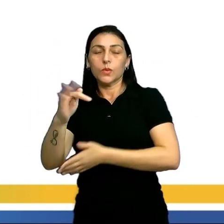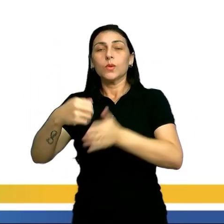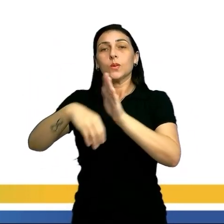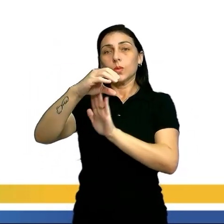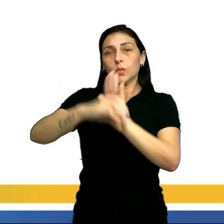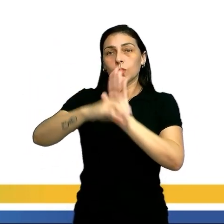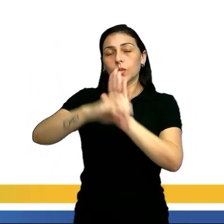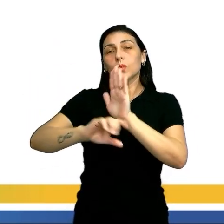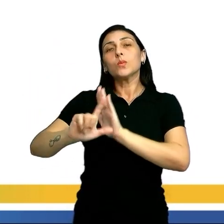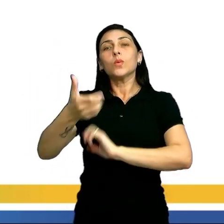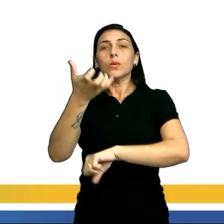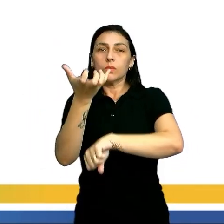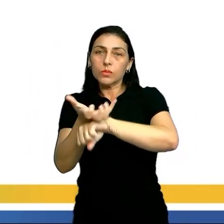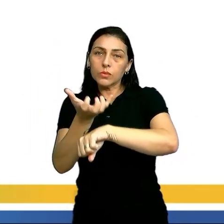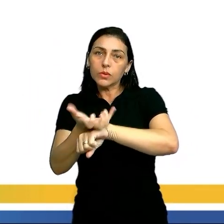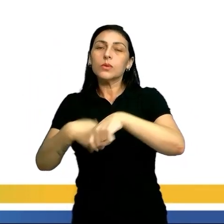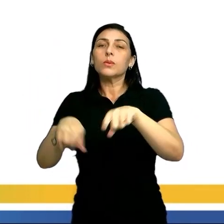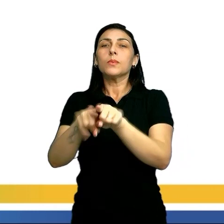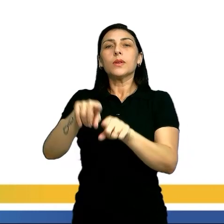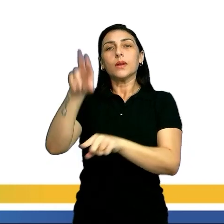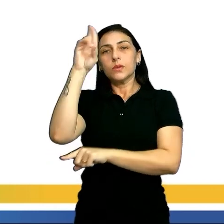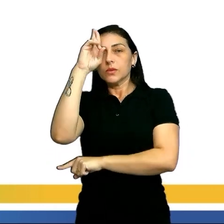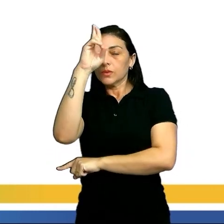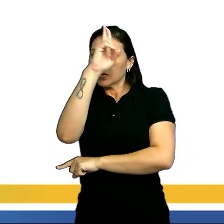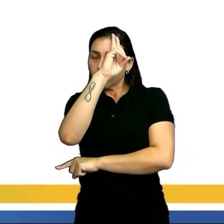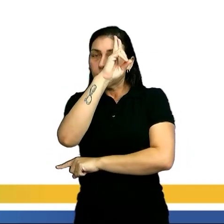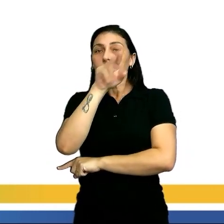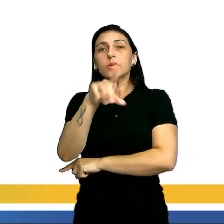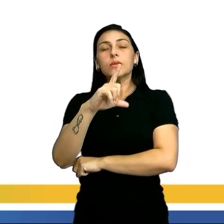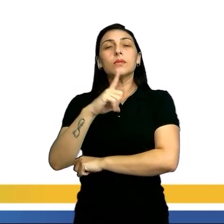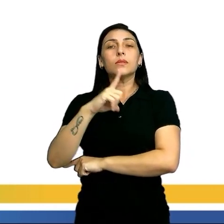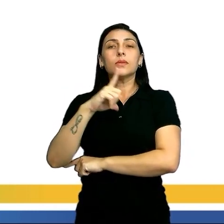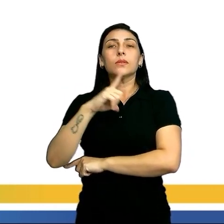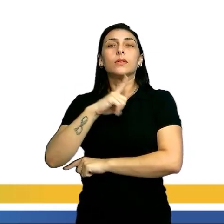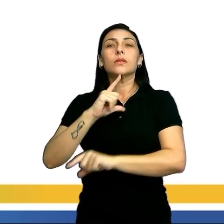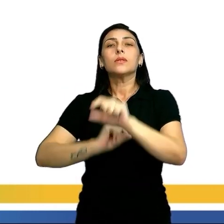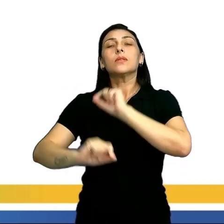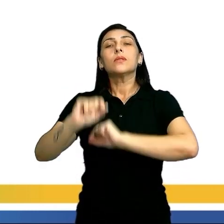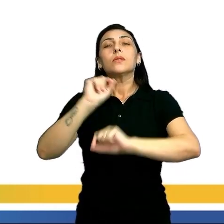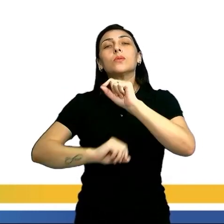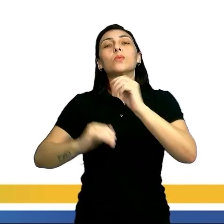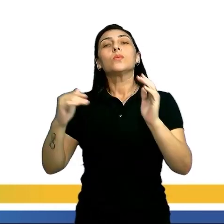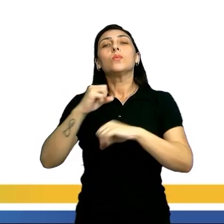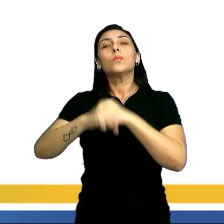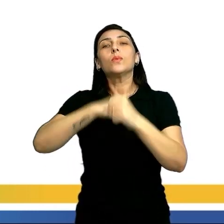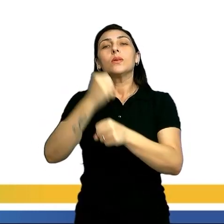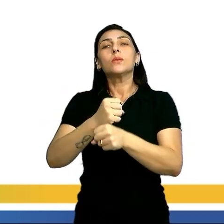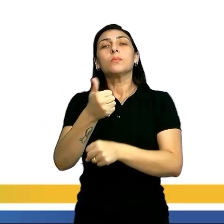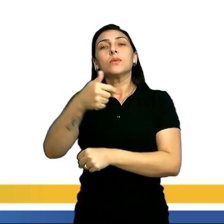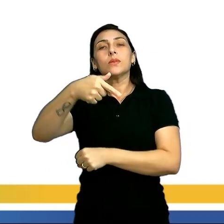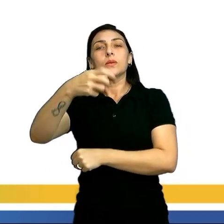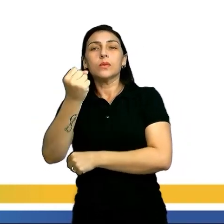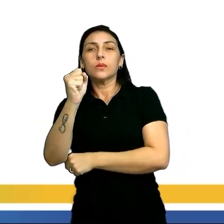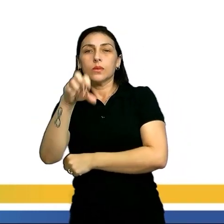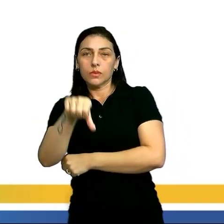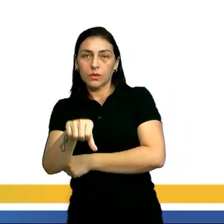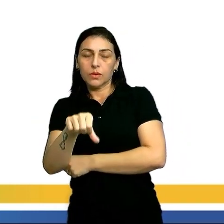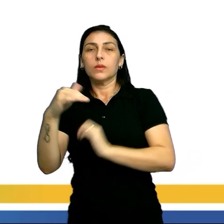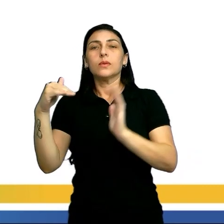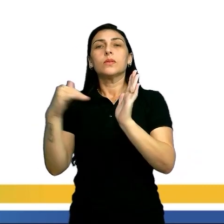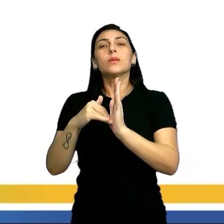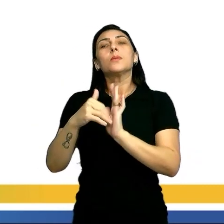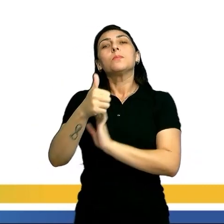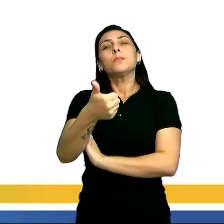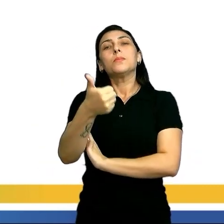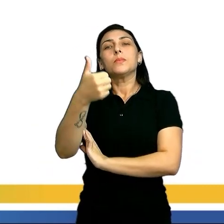conteúdo do outro componente curricular, né, que é a história. Você tem ali do ano 1789